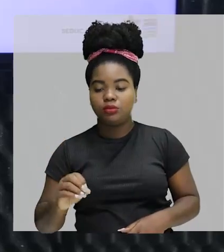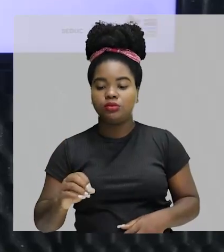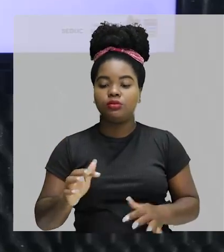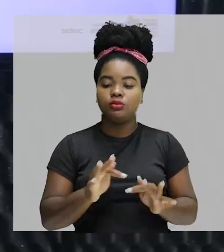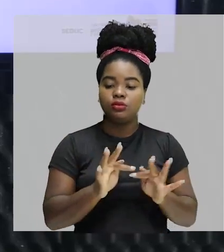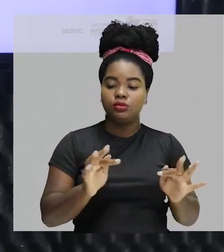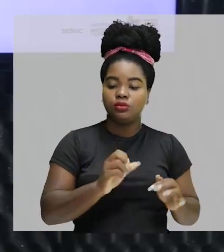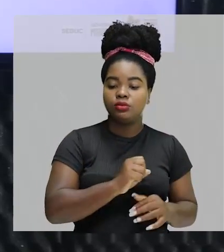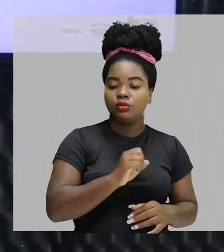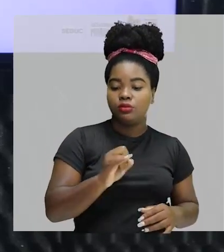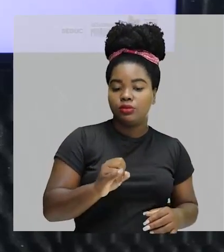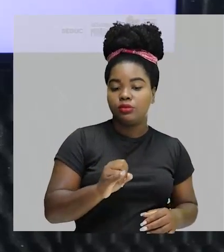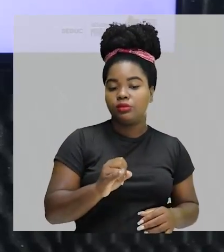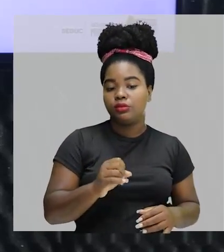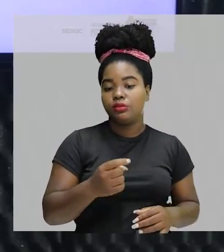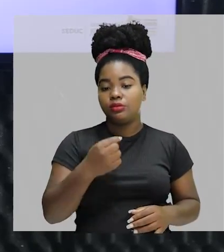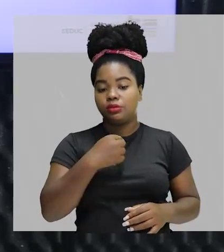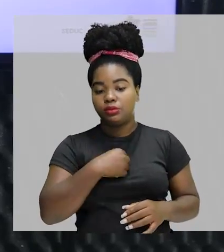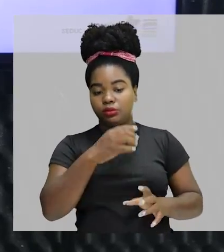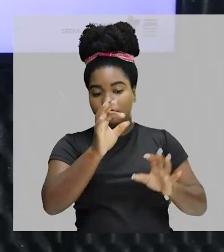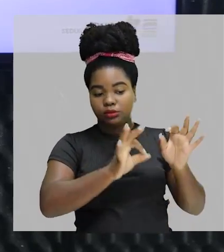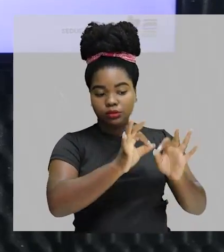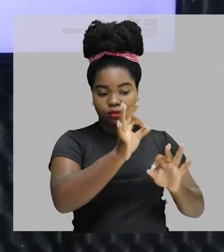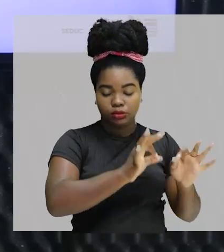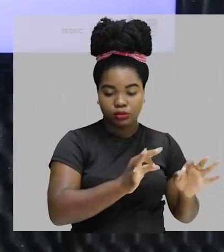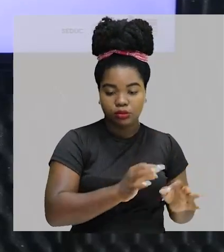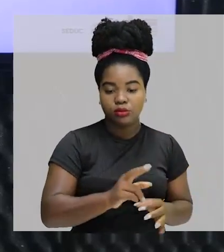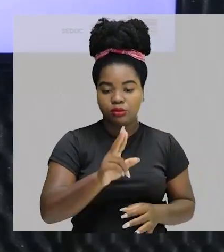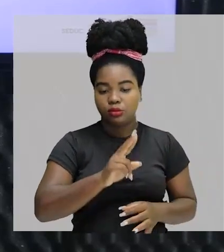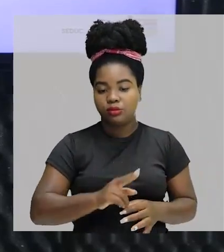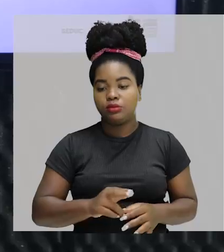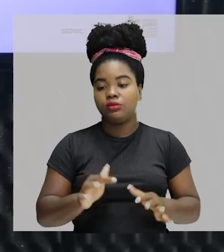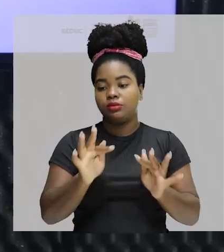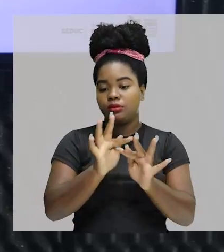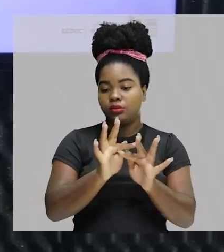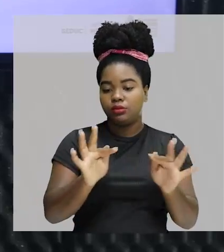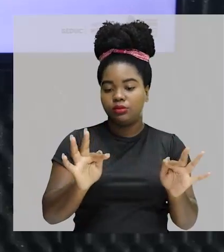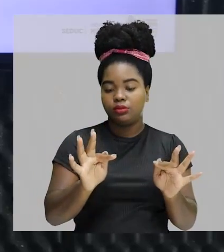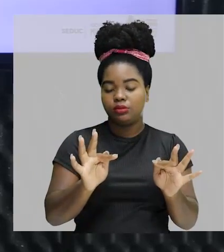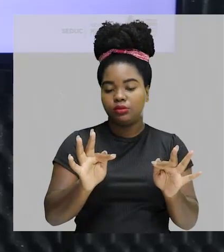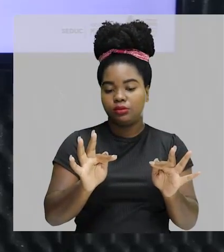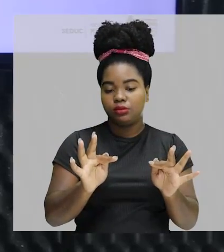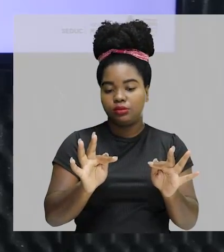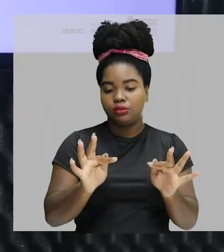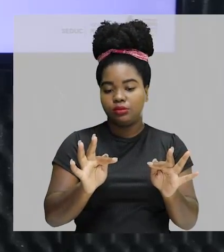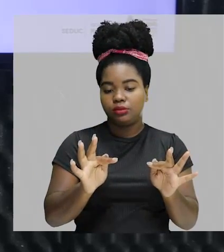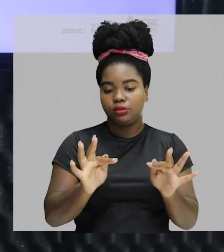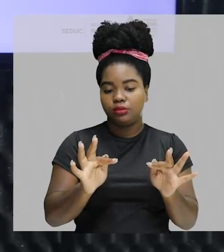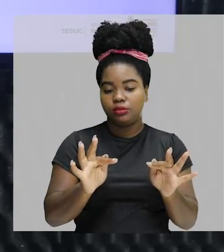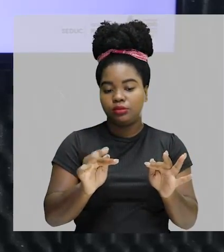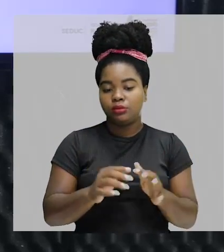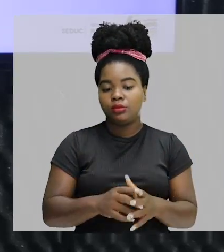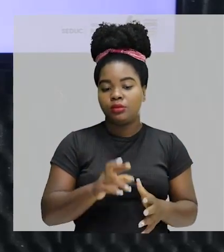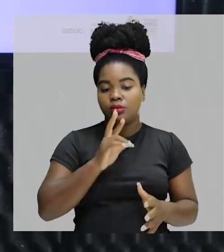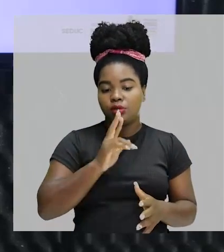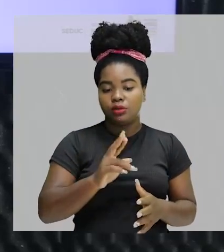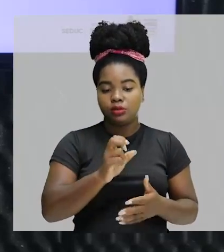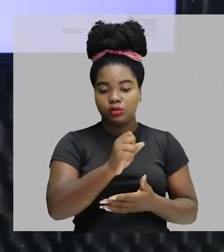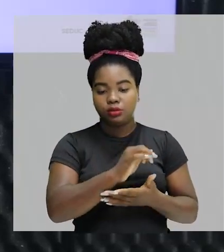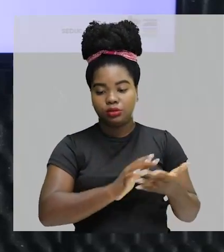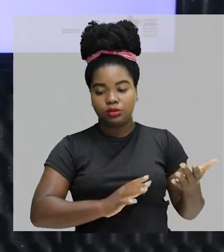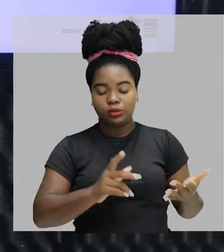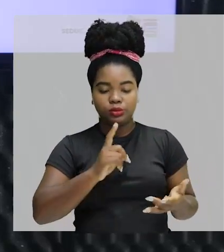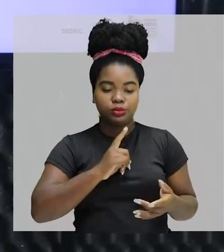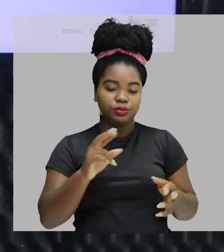Se, por acaso, eu estiver fazendo uso da função exponencial para resolver um exercício